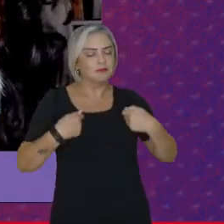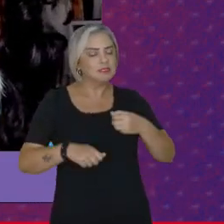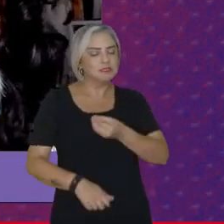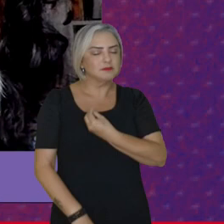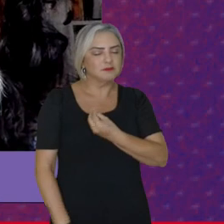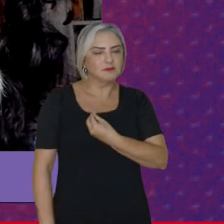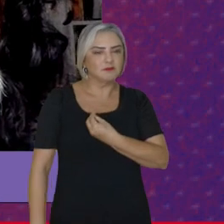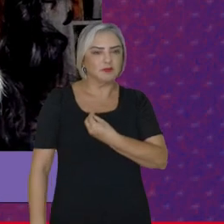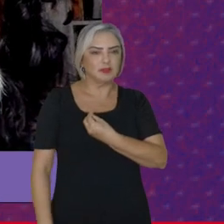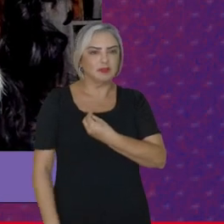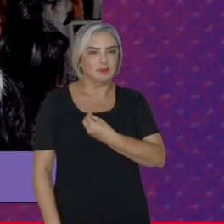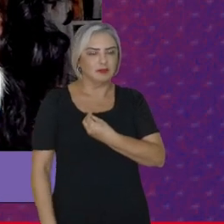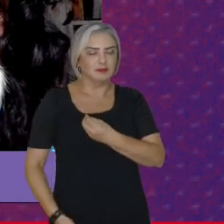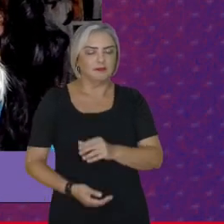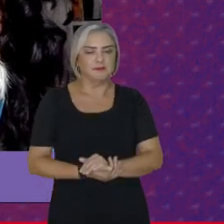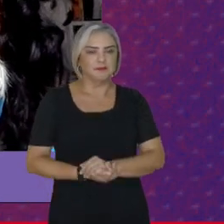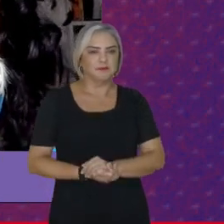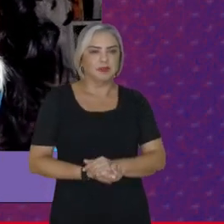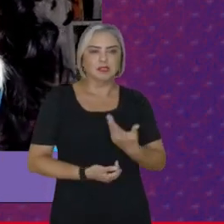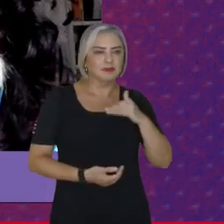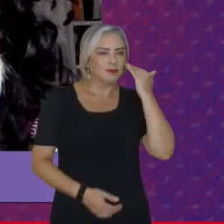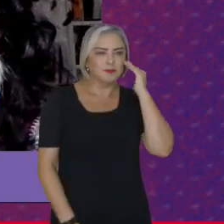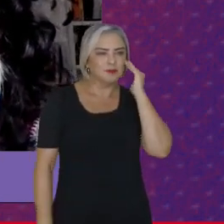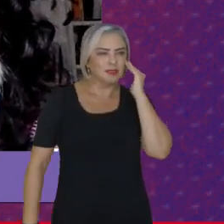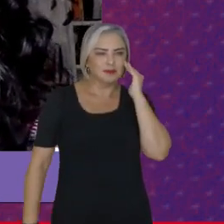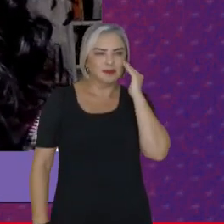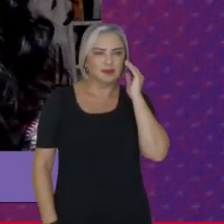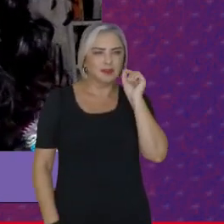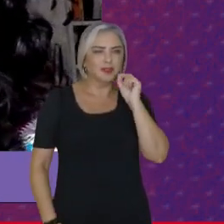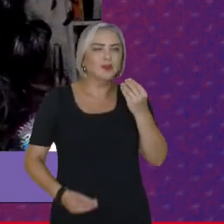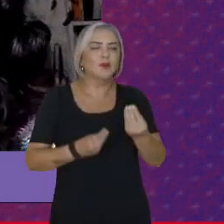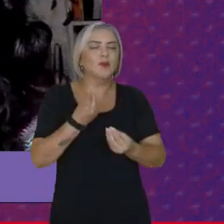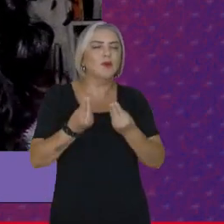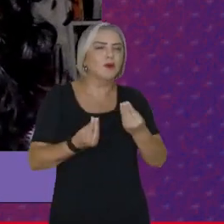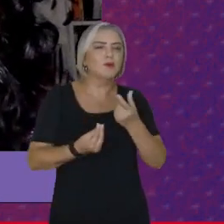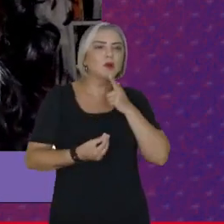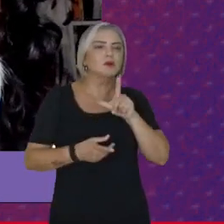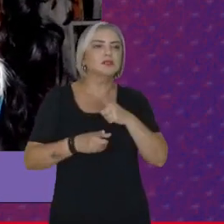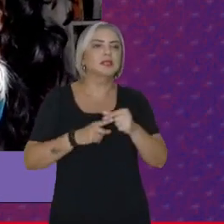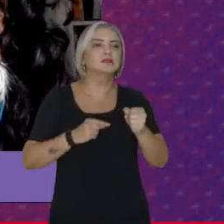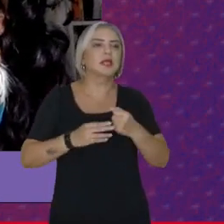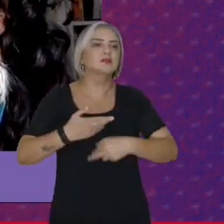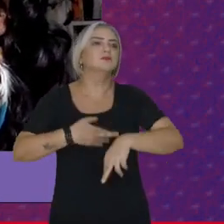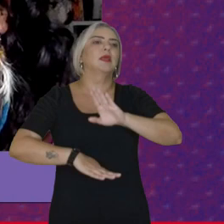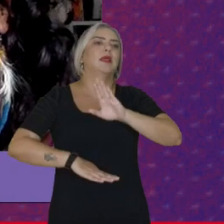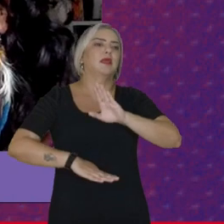não vai compreender como que a gente consegue sair dessa. E as